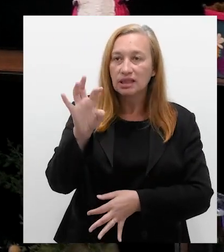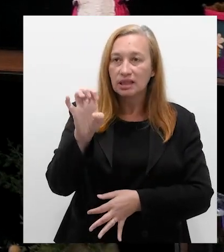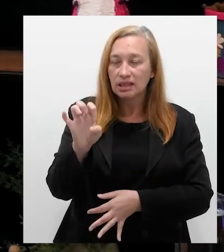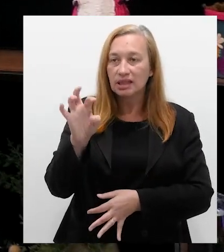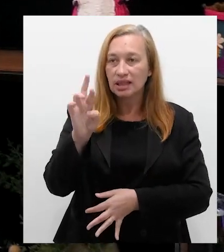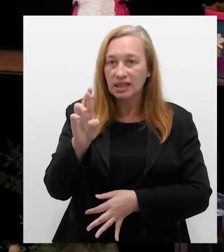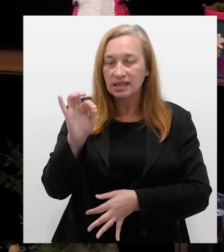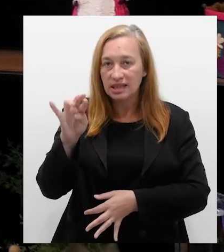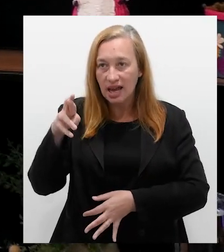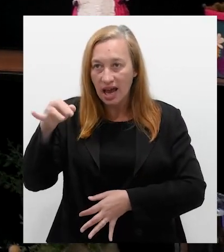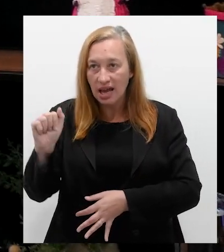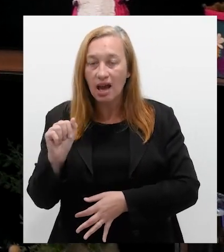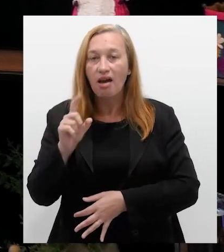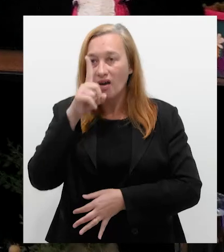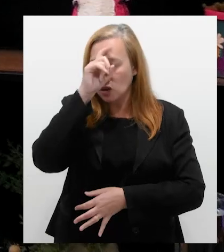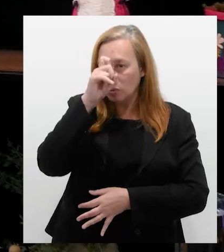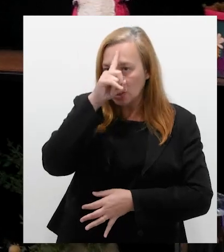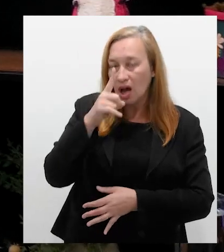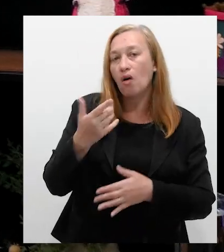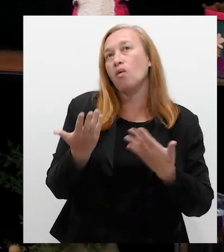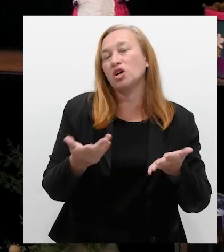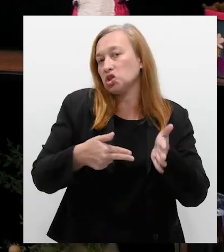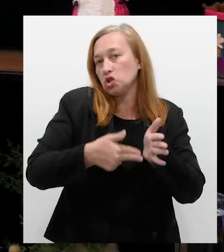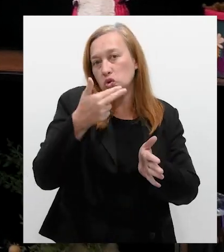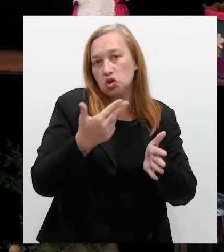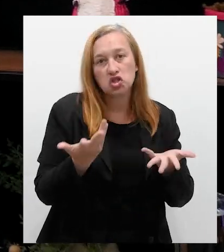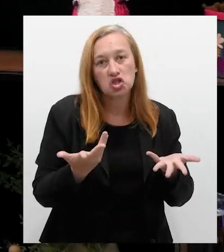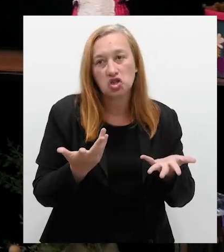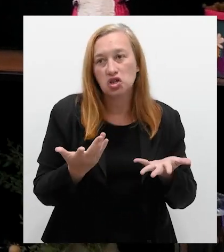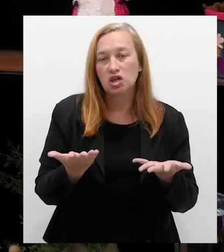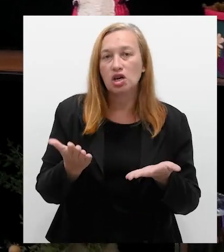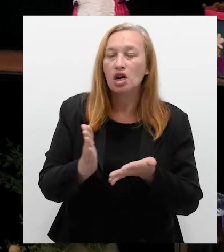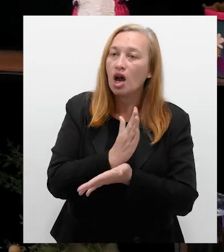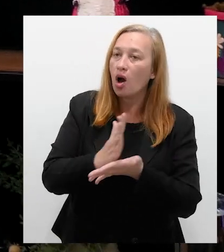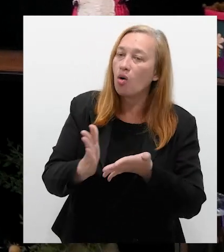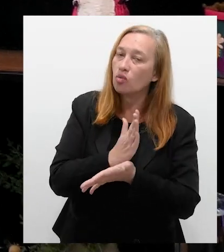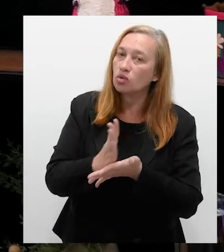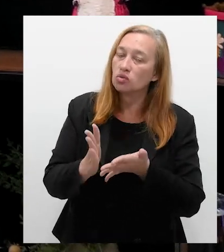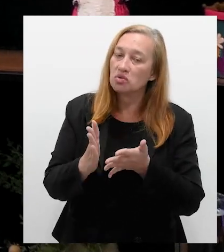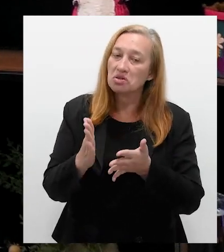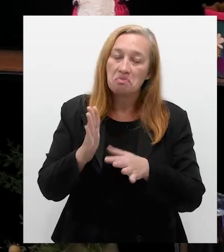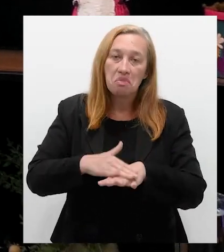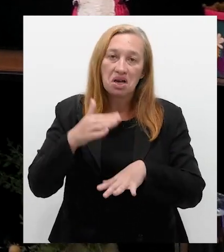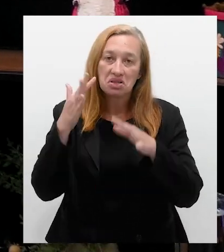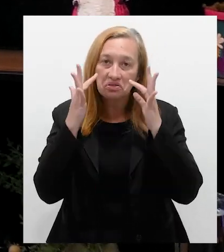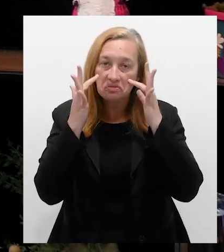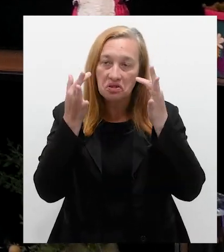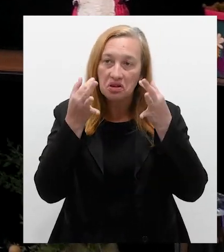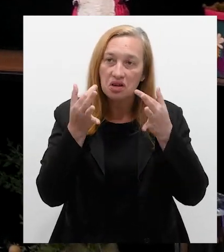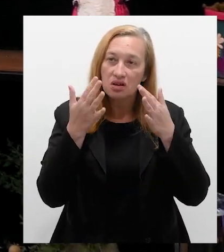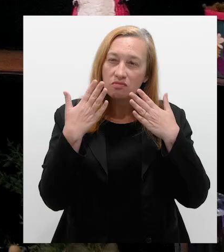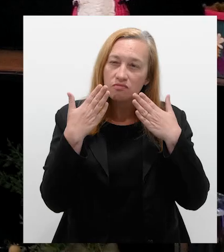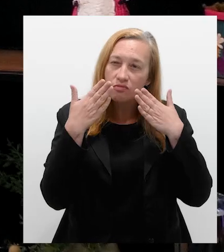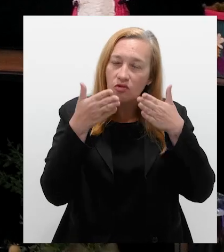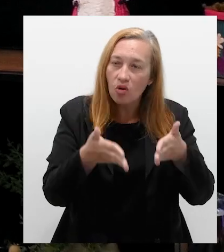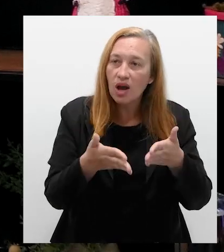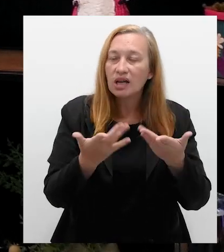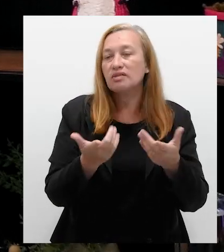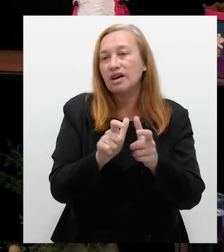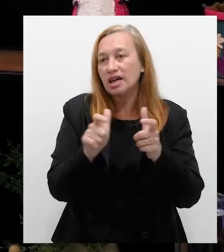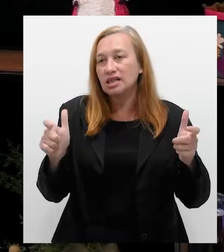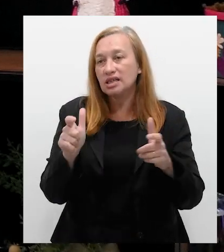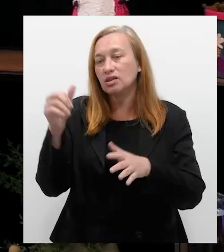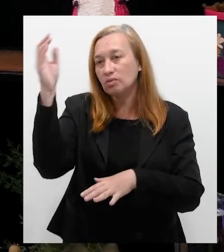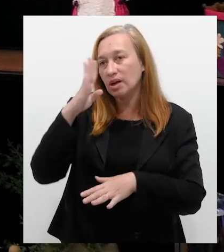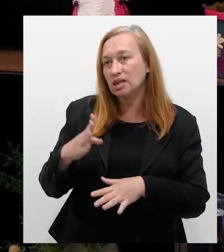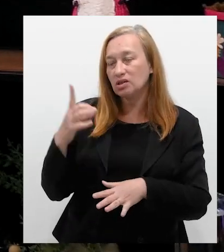mesmo, onde são casos mais extremos de cirurgia, alguns ambulatórios mais específicos, e vem crescendo cada vez mais no Brasil. De